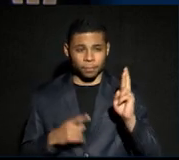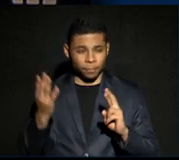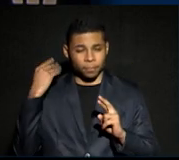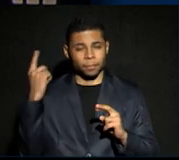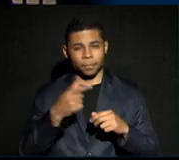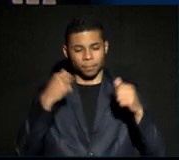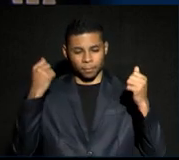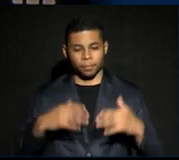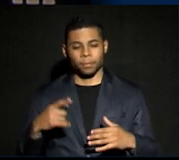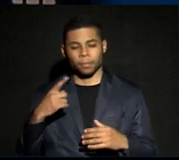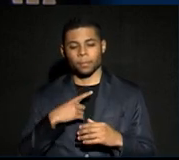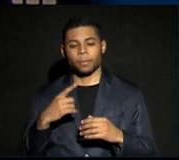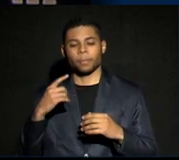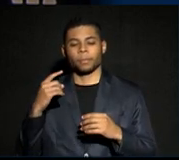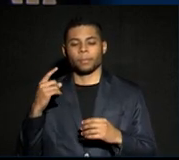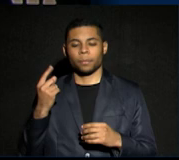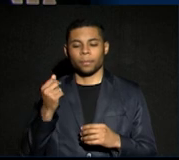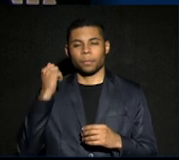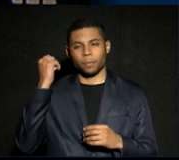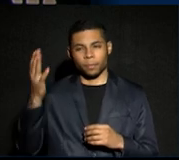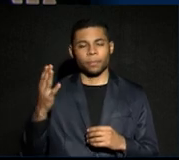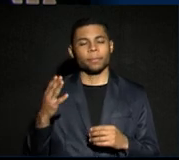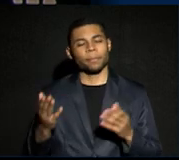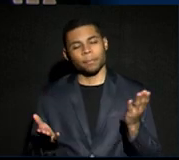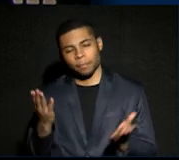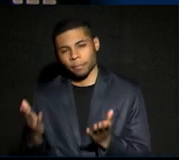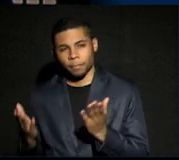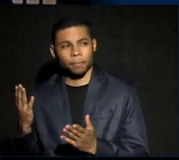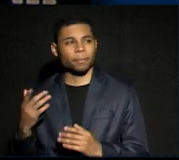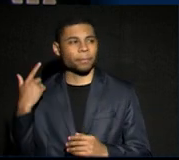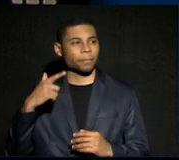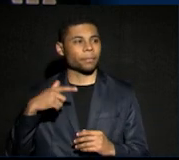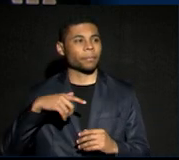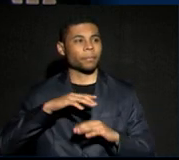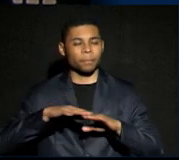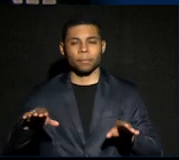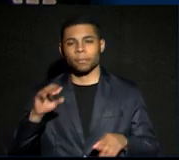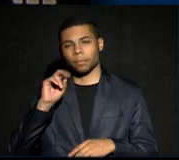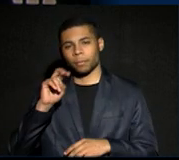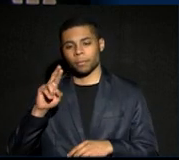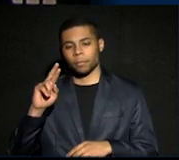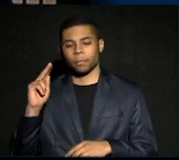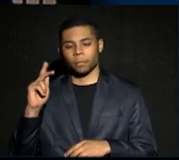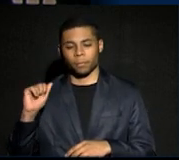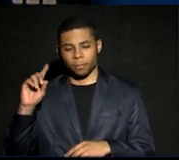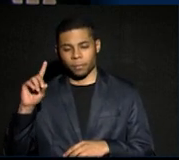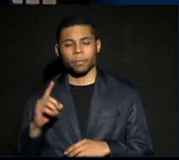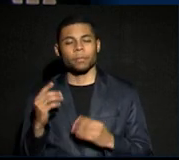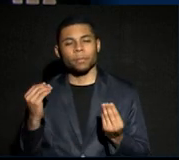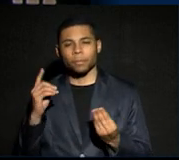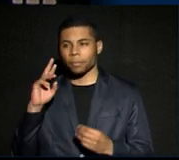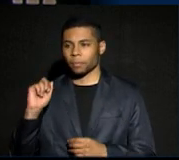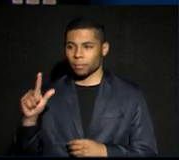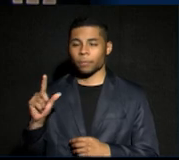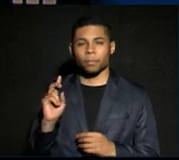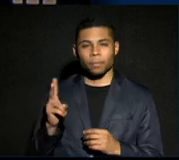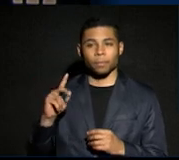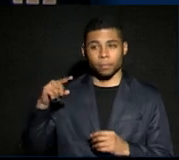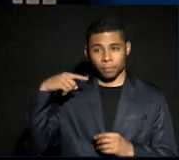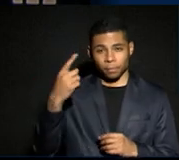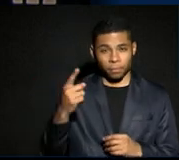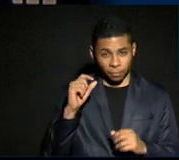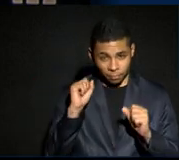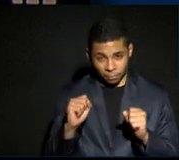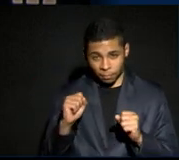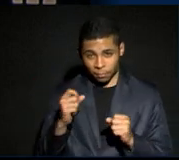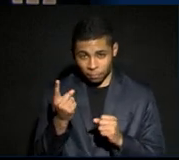comentou aqui, contas externas equilibradas, não tem mais a questão do overhead. Então, será que o real, nesse próximo